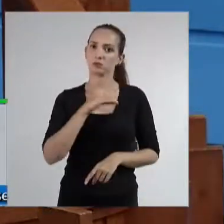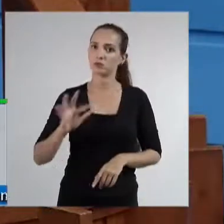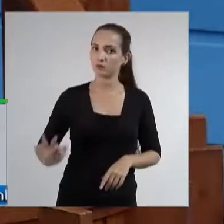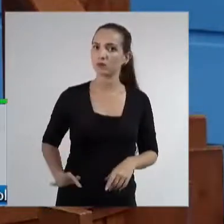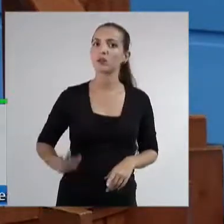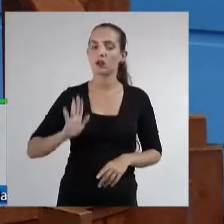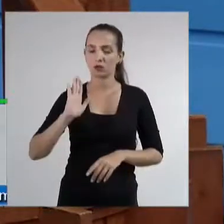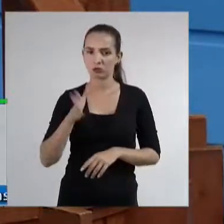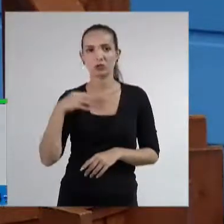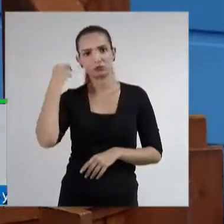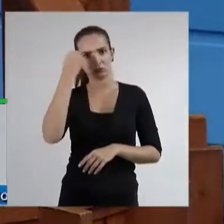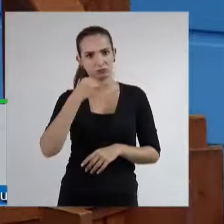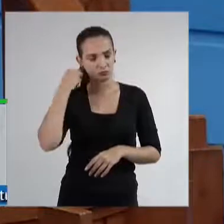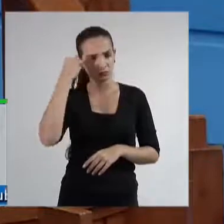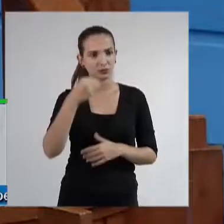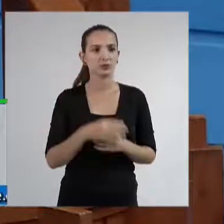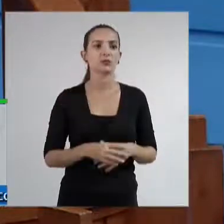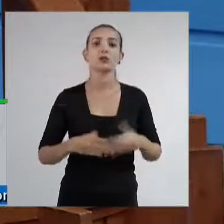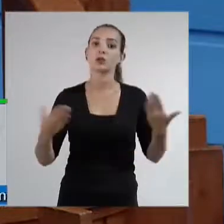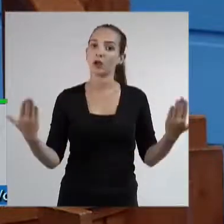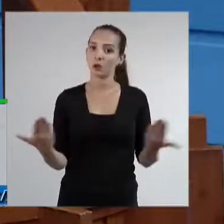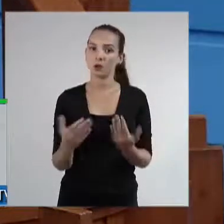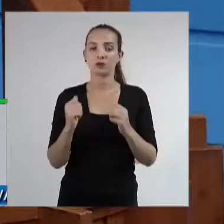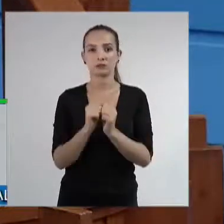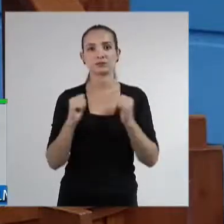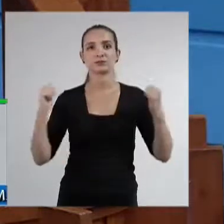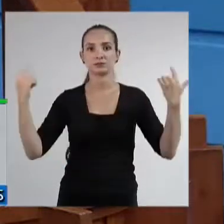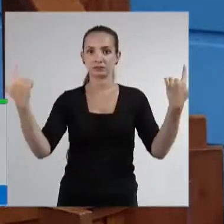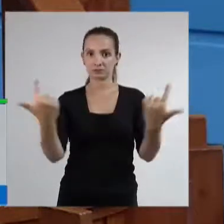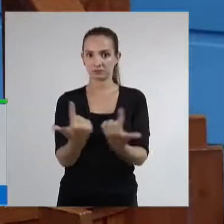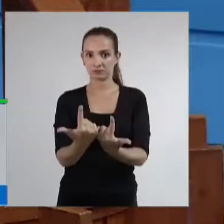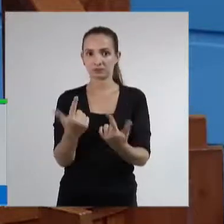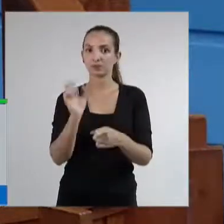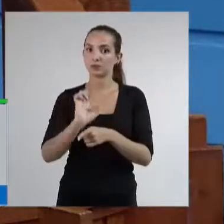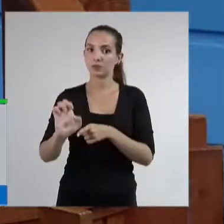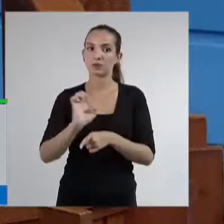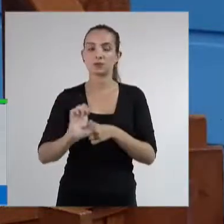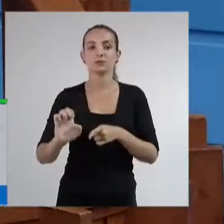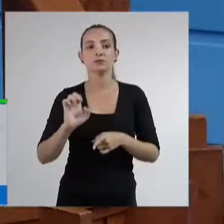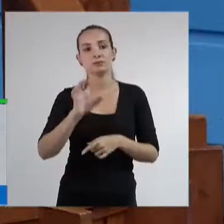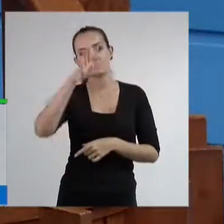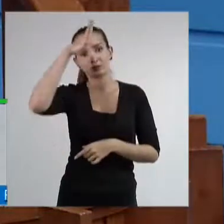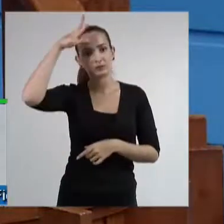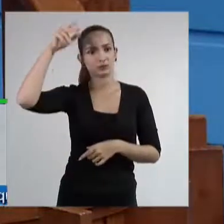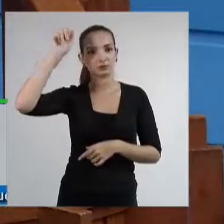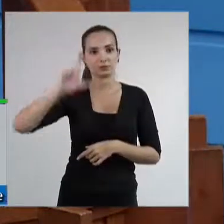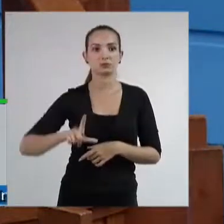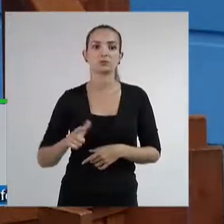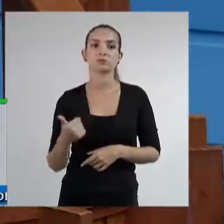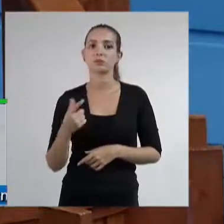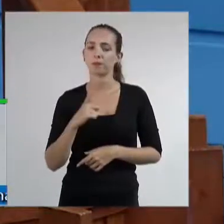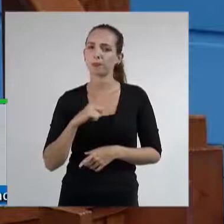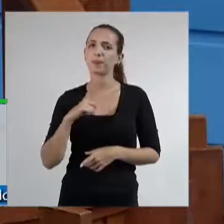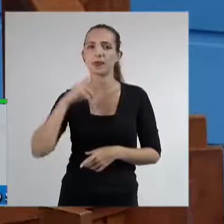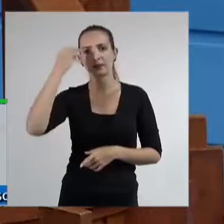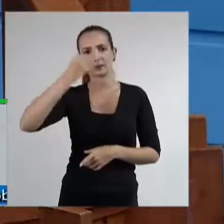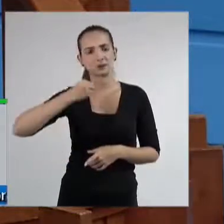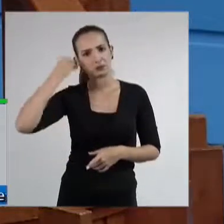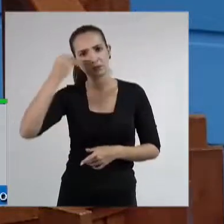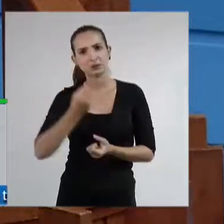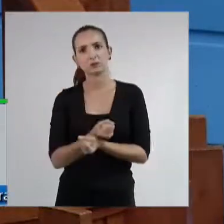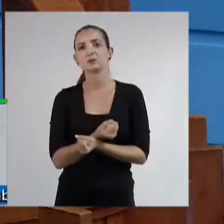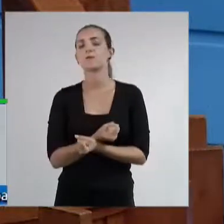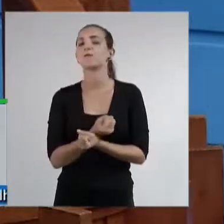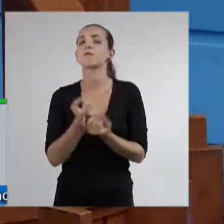mandatos, e agora aqui na Assembleia Legislativa do Estado. Trazemos para cá na nossa bagagem inúmeros anseios da